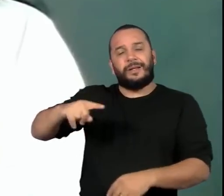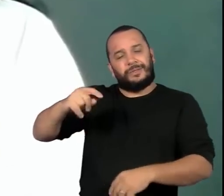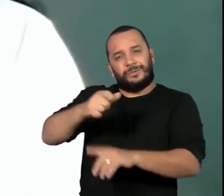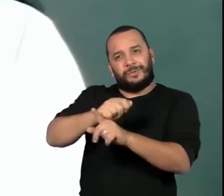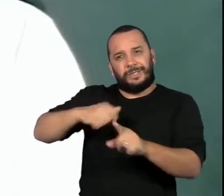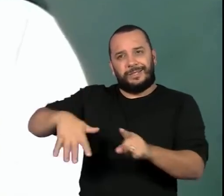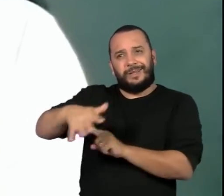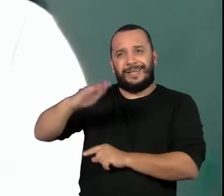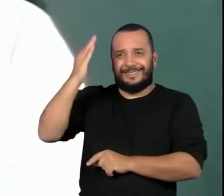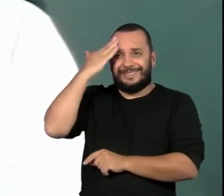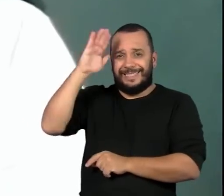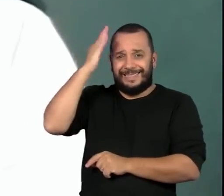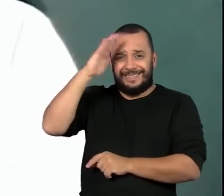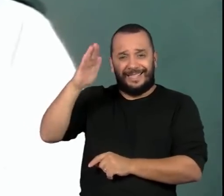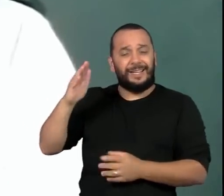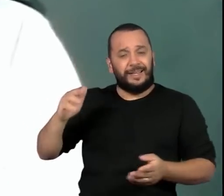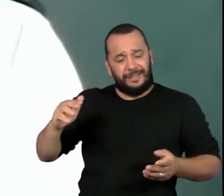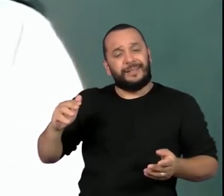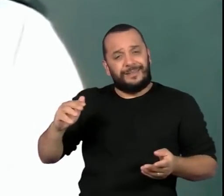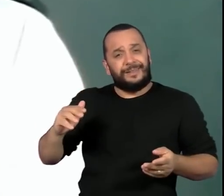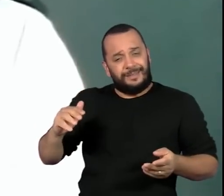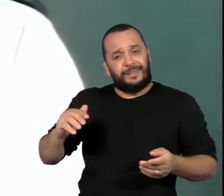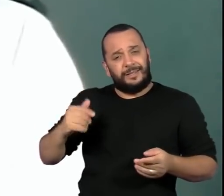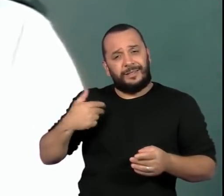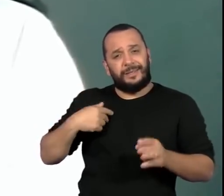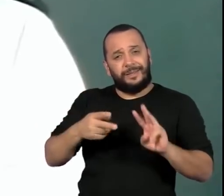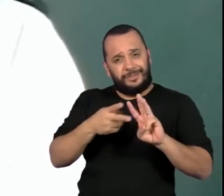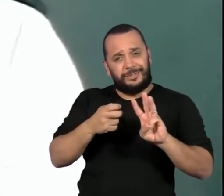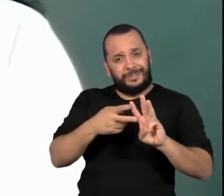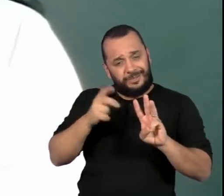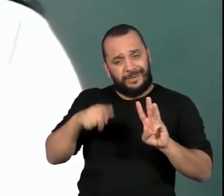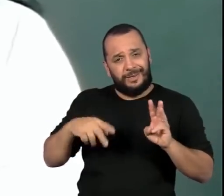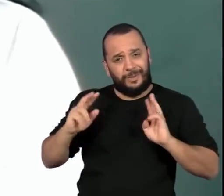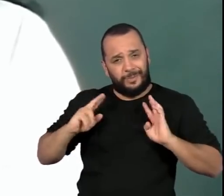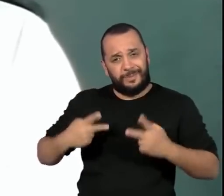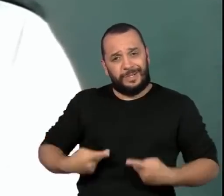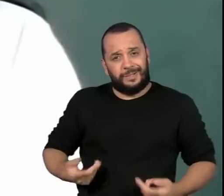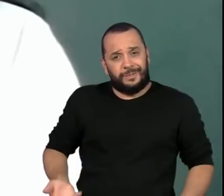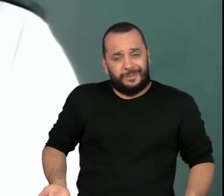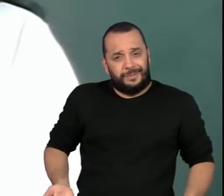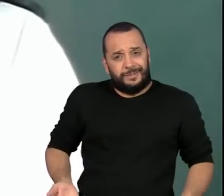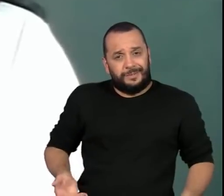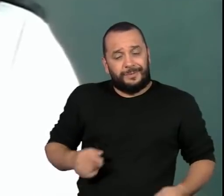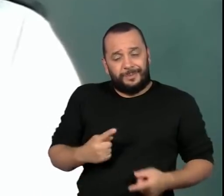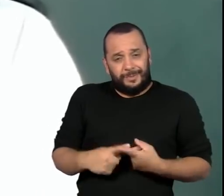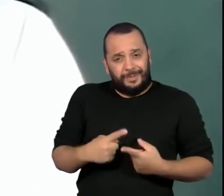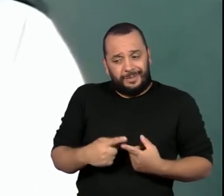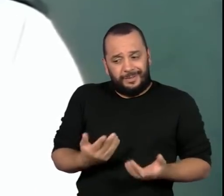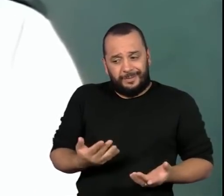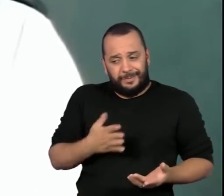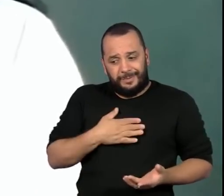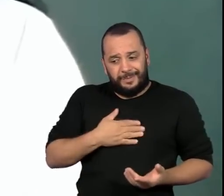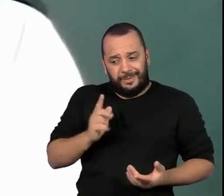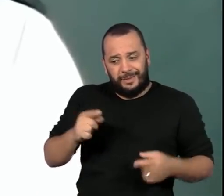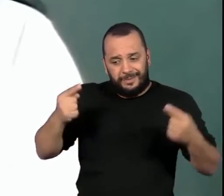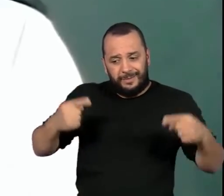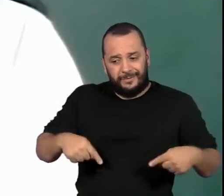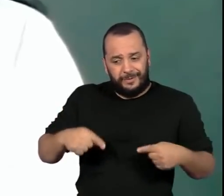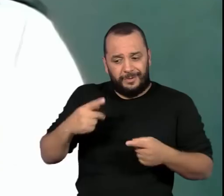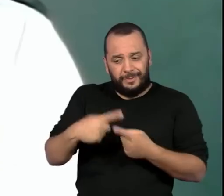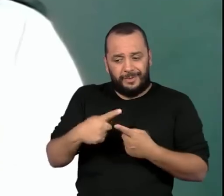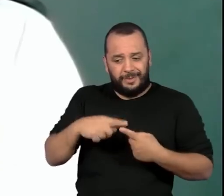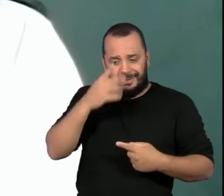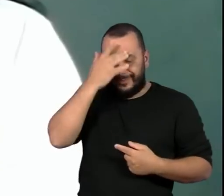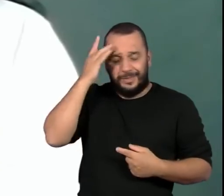como uma pessoa, um ser humano, né? Porque, de fato, isso, para mim, ainda é um grande desafio, né? Porque a gente passa por um